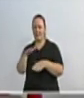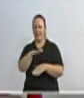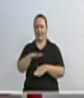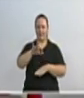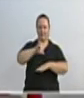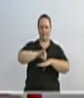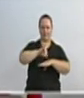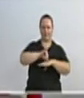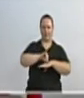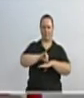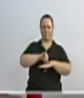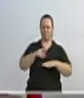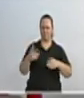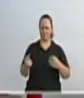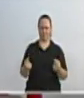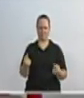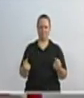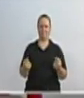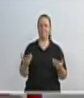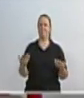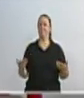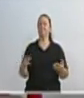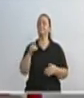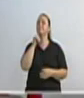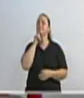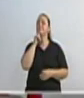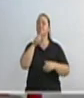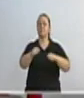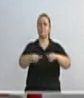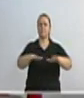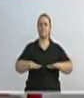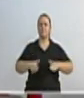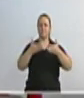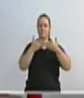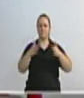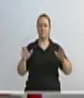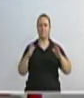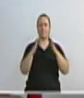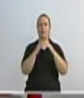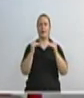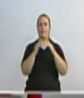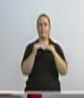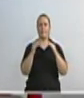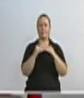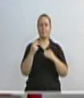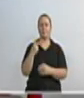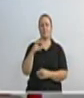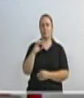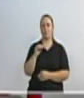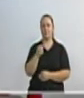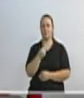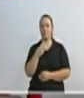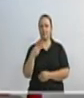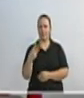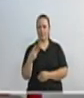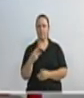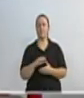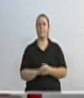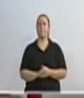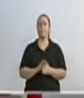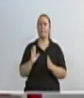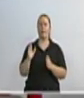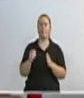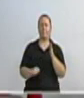município. Tiro, por exemplo, a audiência pública que fizemos em Brusque no ano de 2013, que pela primeira vez na